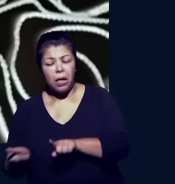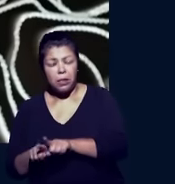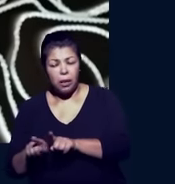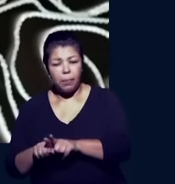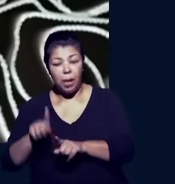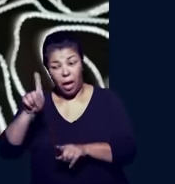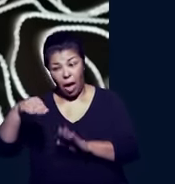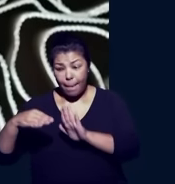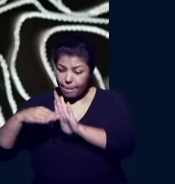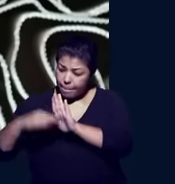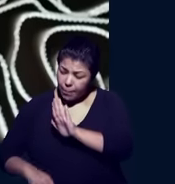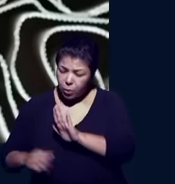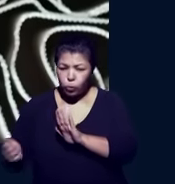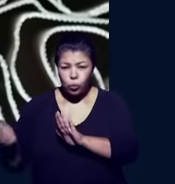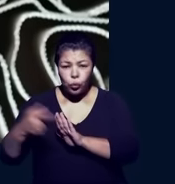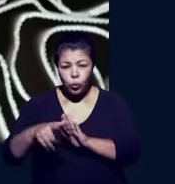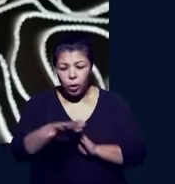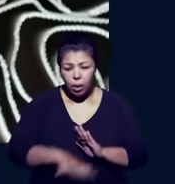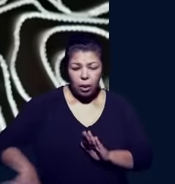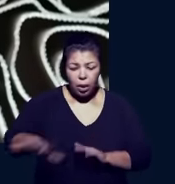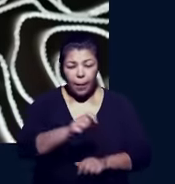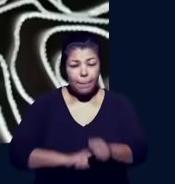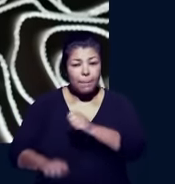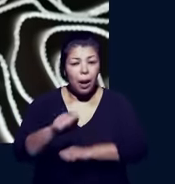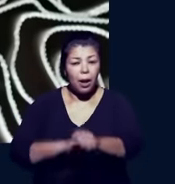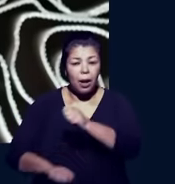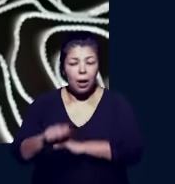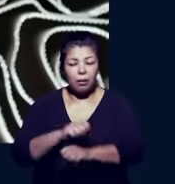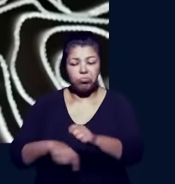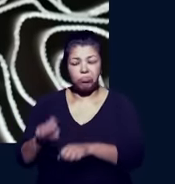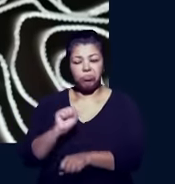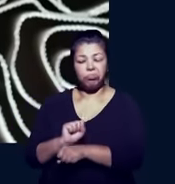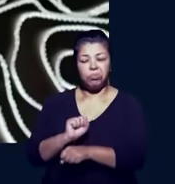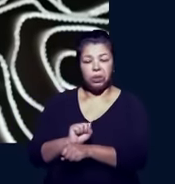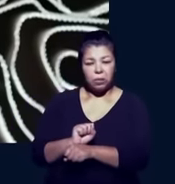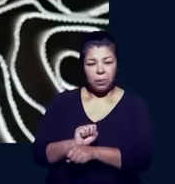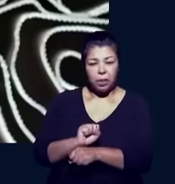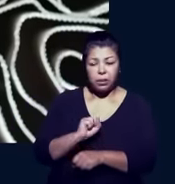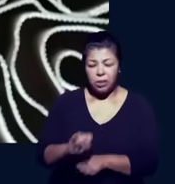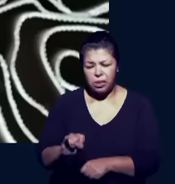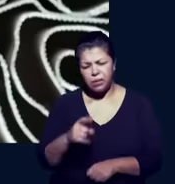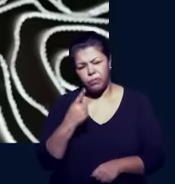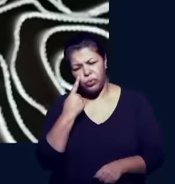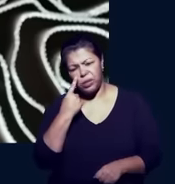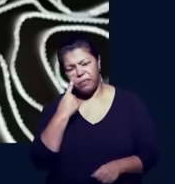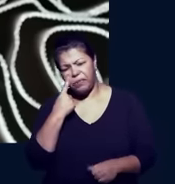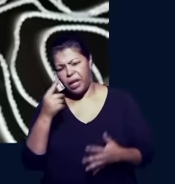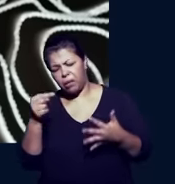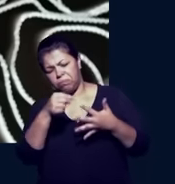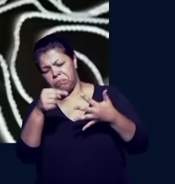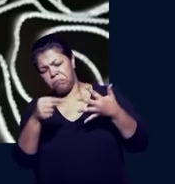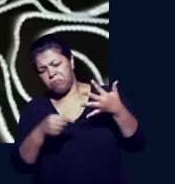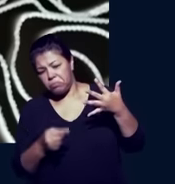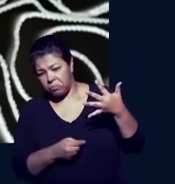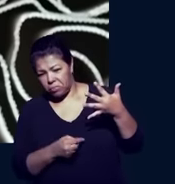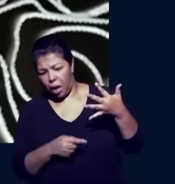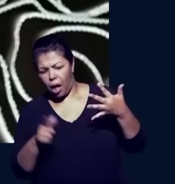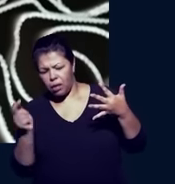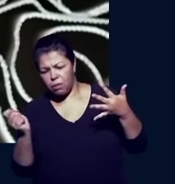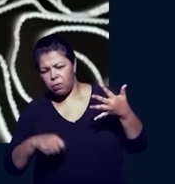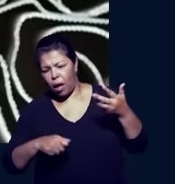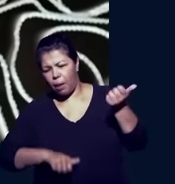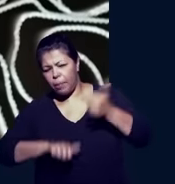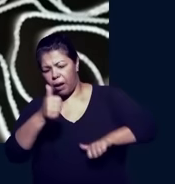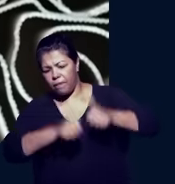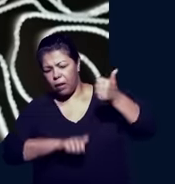do Déficit do que o mercado do que o próprio mercado espera né Se você pegar o boletim focos ou outros indicadores tem um consenso ali que